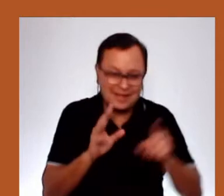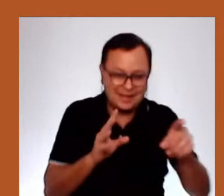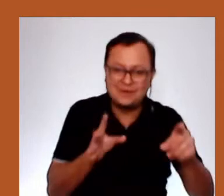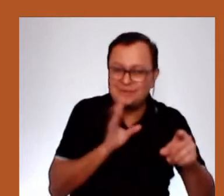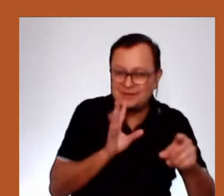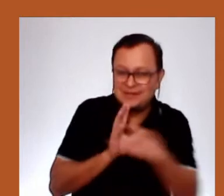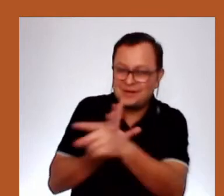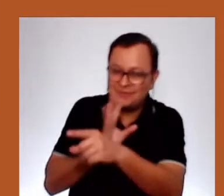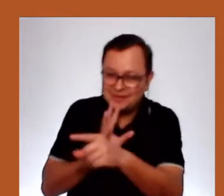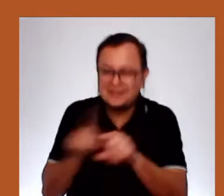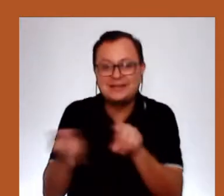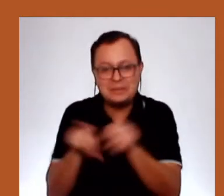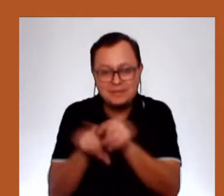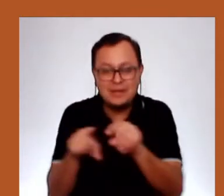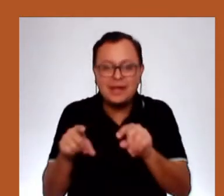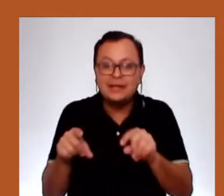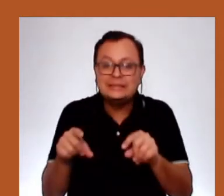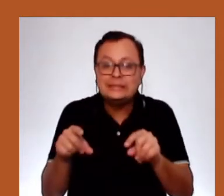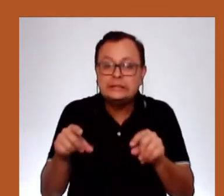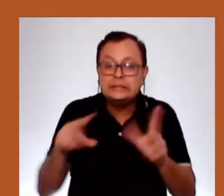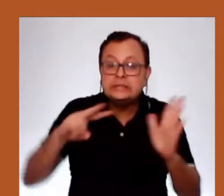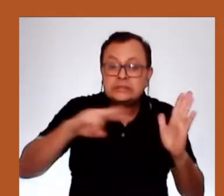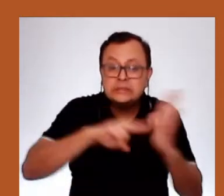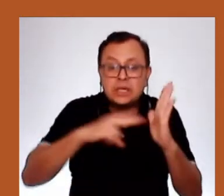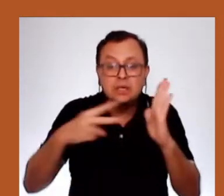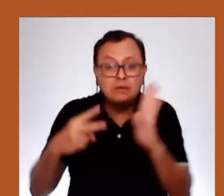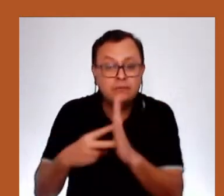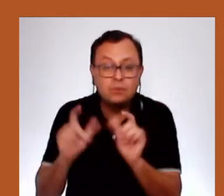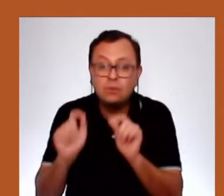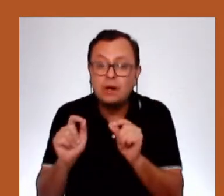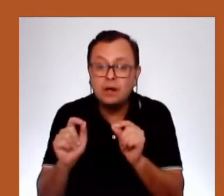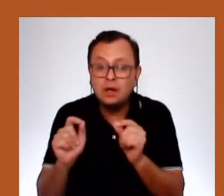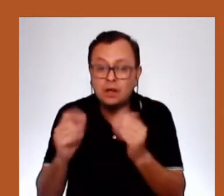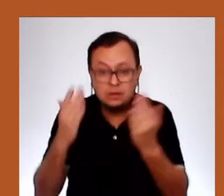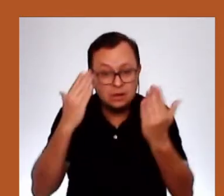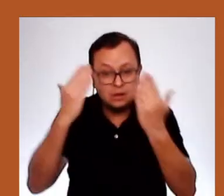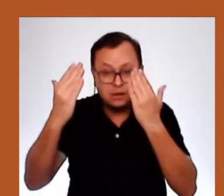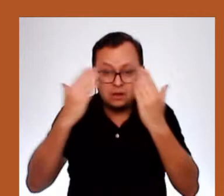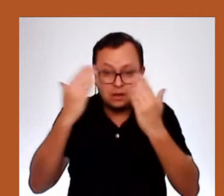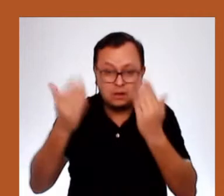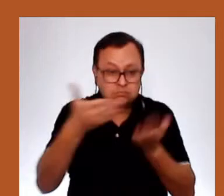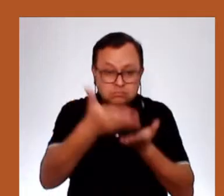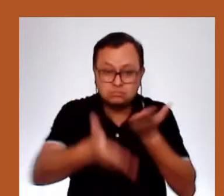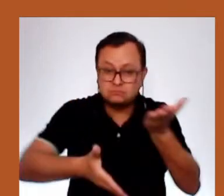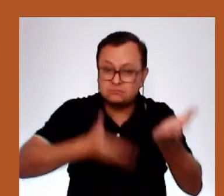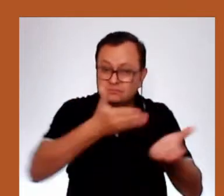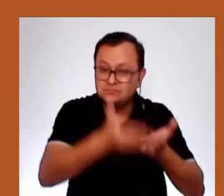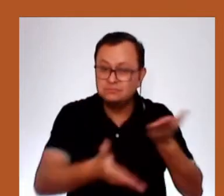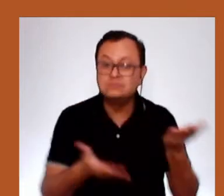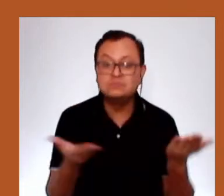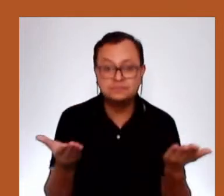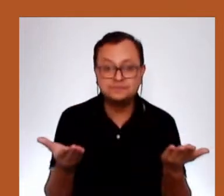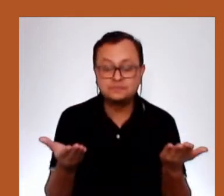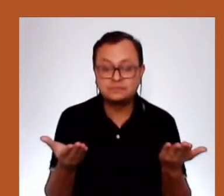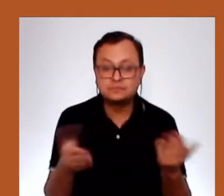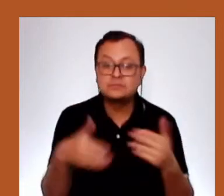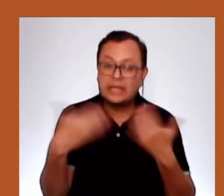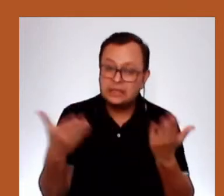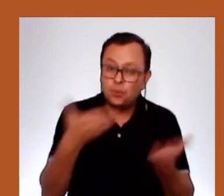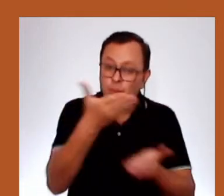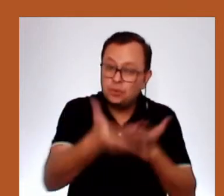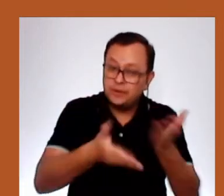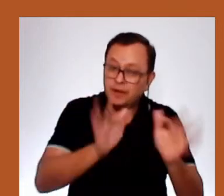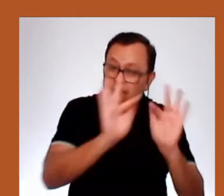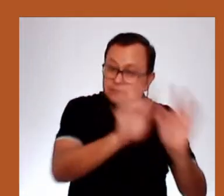aquilo é muito terapêutico. Não era uma sessão de terapia, mas era muito terapêutico. Então, os cuidados paliativos são tudo isso,